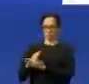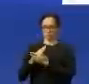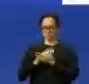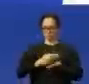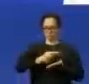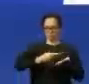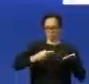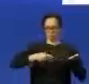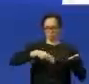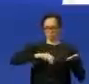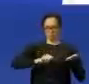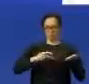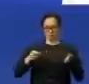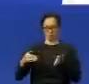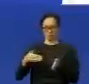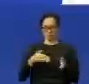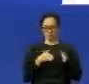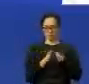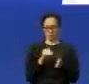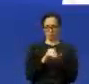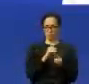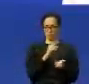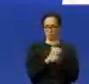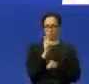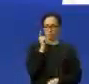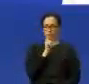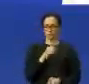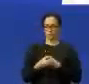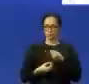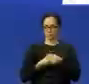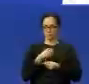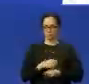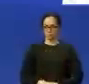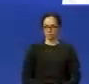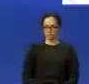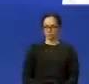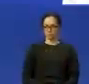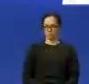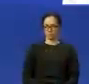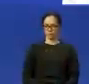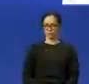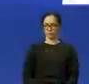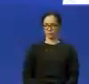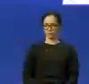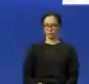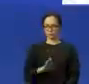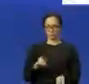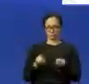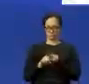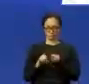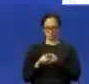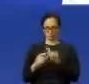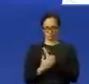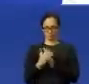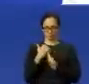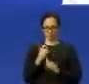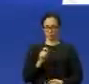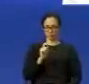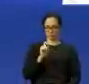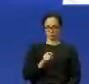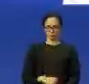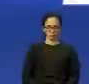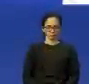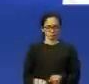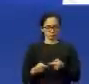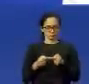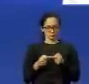mapa e deu o caminho que ele deveria seguir para ir até a padaria, né? Então ele disse, além disso, o amigo passou as seguintes instruções, né? A partir do